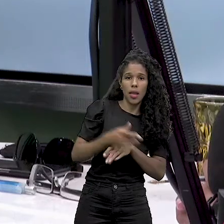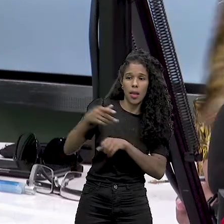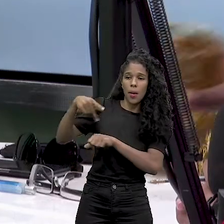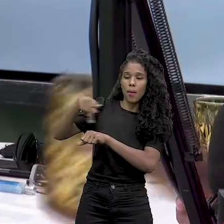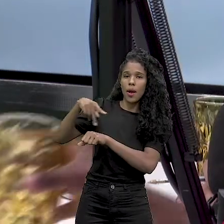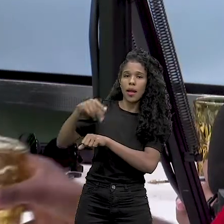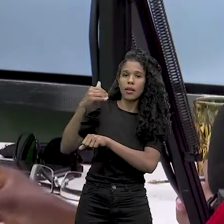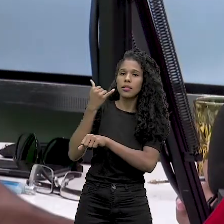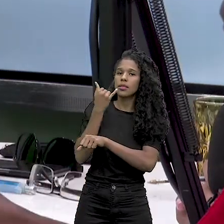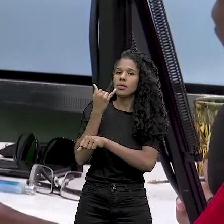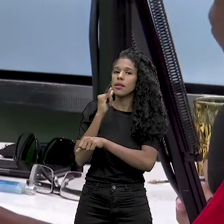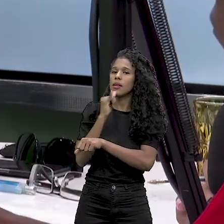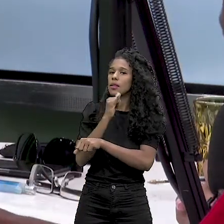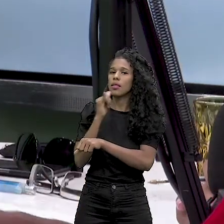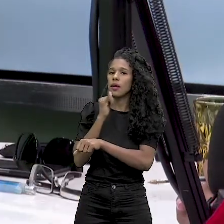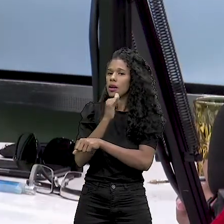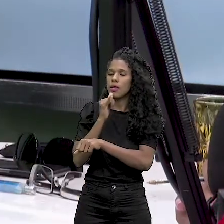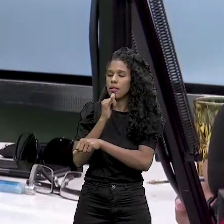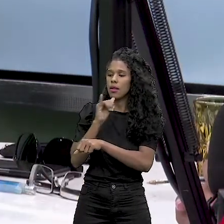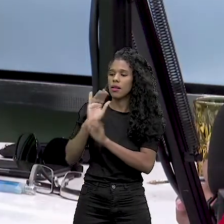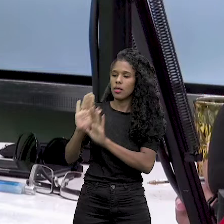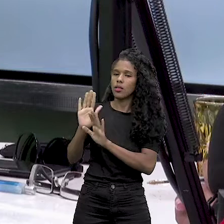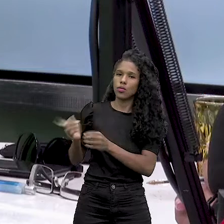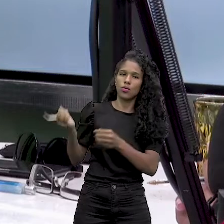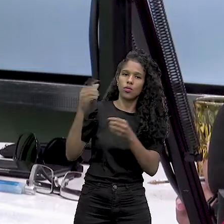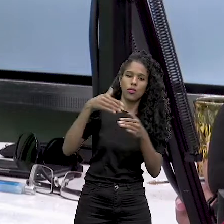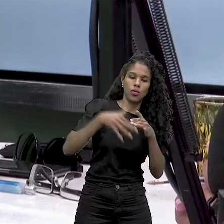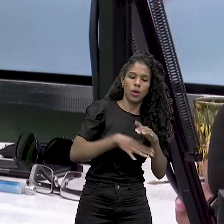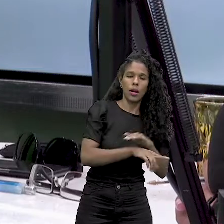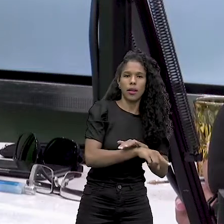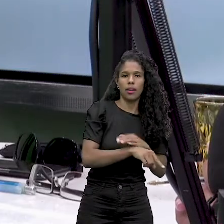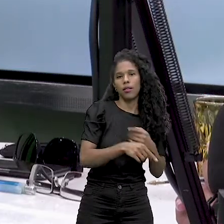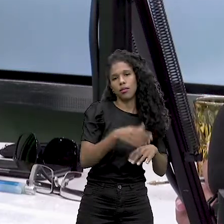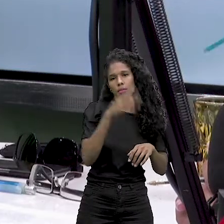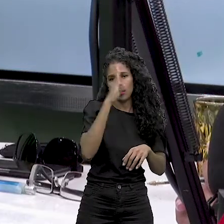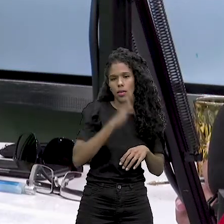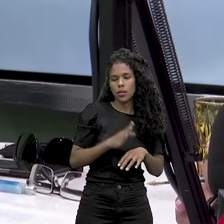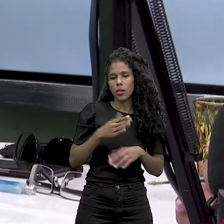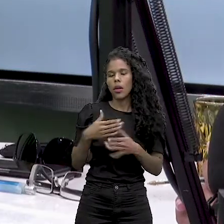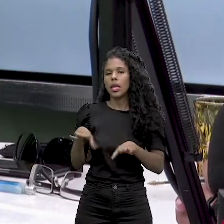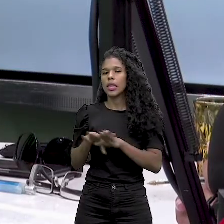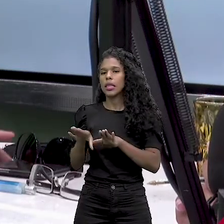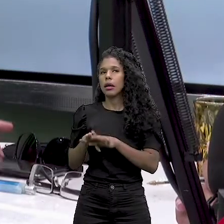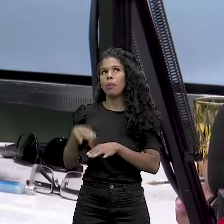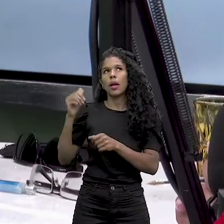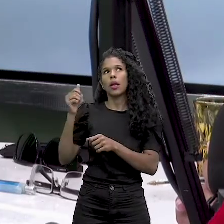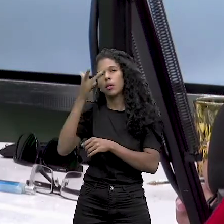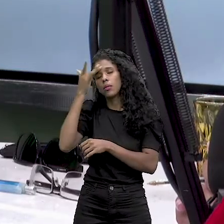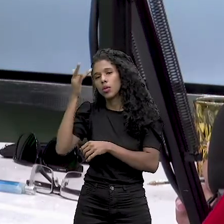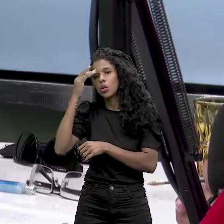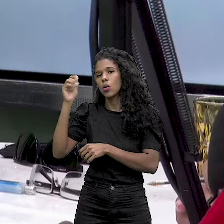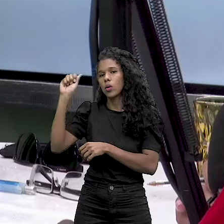como brasileiro, gosta do churrasco, cervejinha, do samba, né? Ou seja, as famílias que vieram